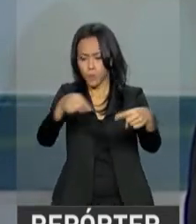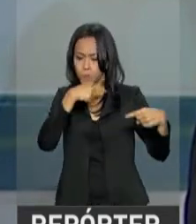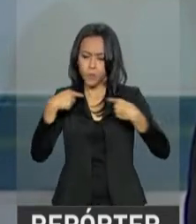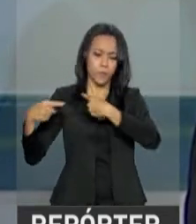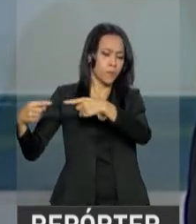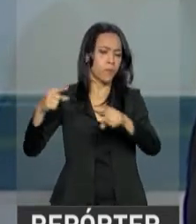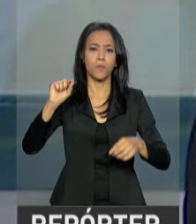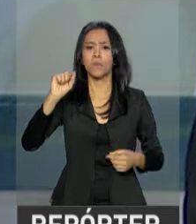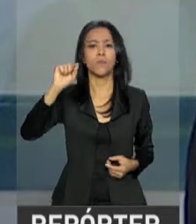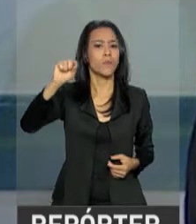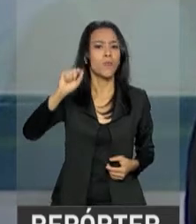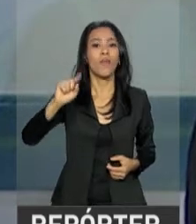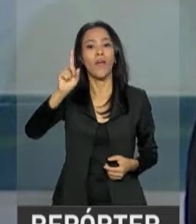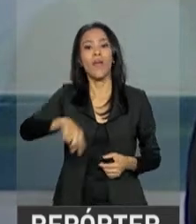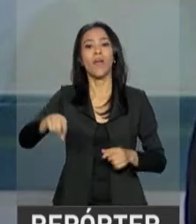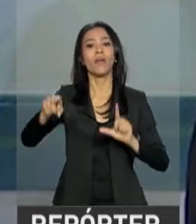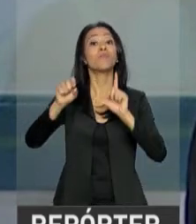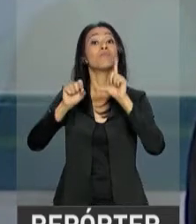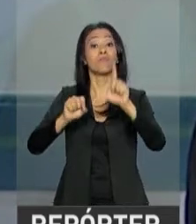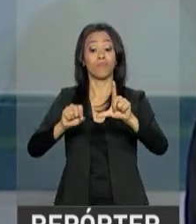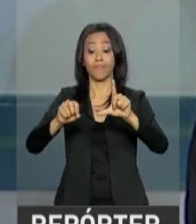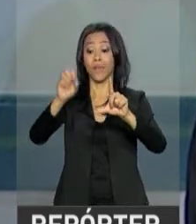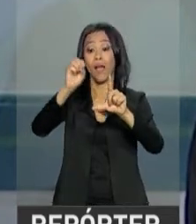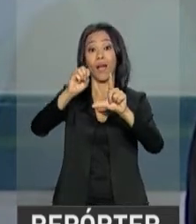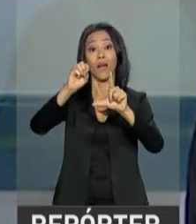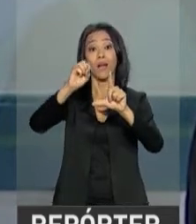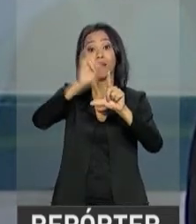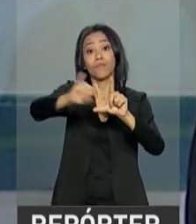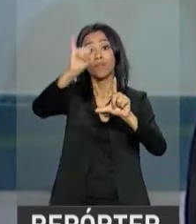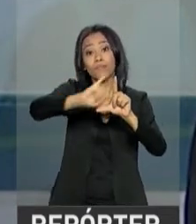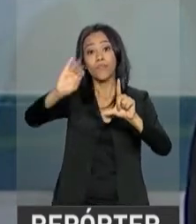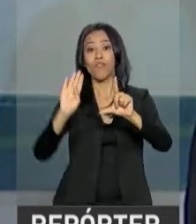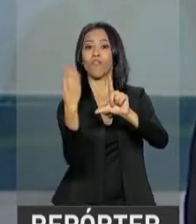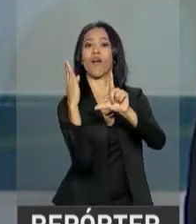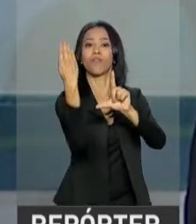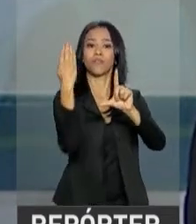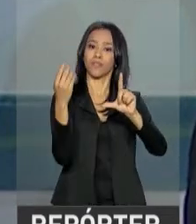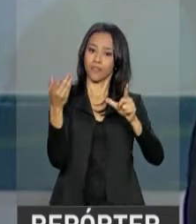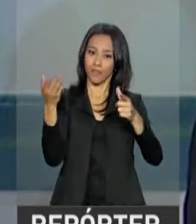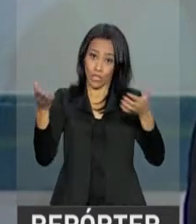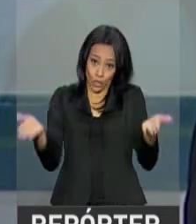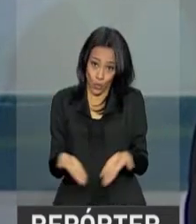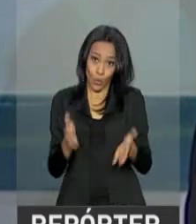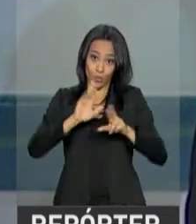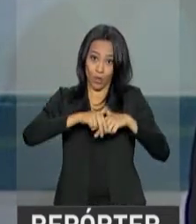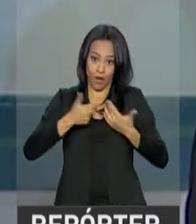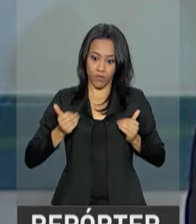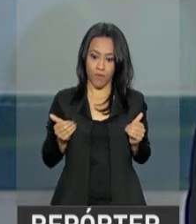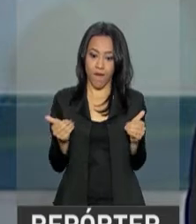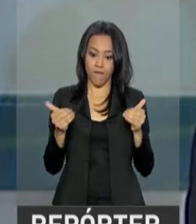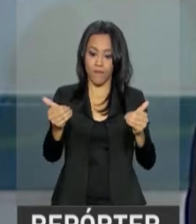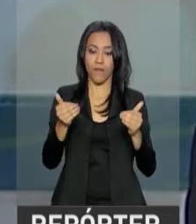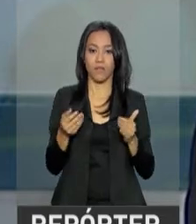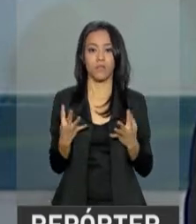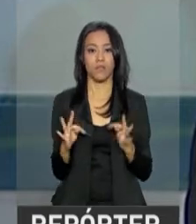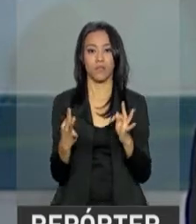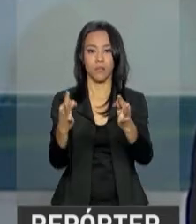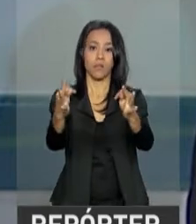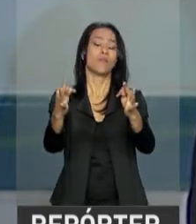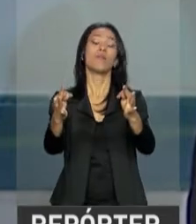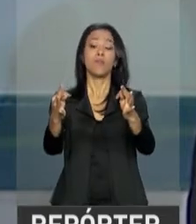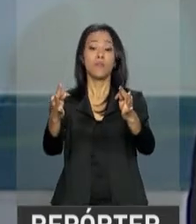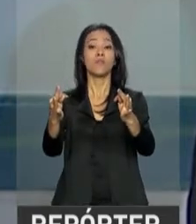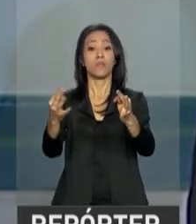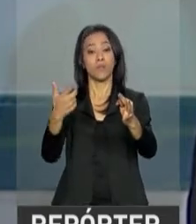as chamadas notícias falsas que hoje em face do avanço tecnológico e veja